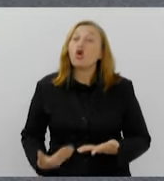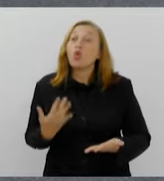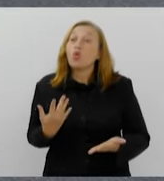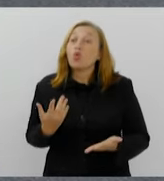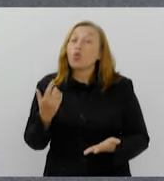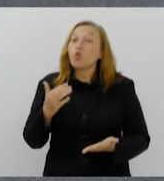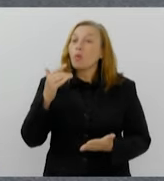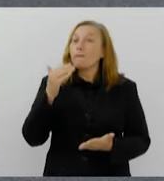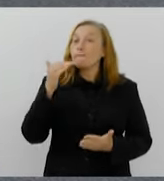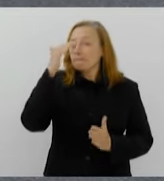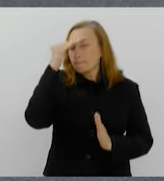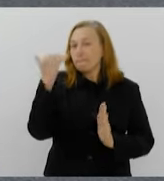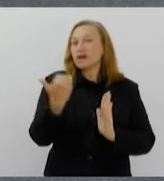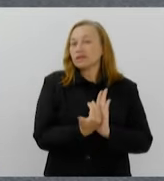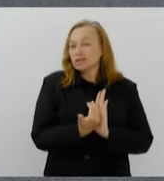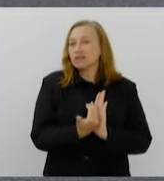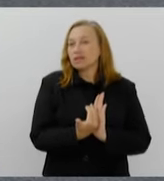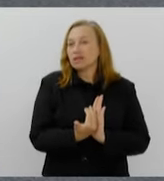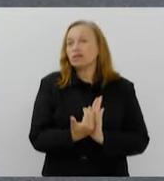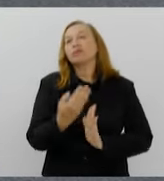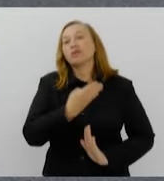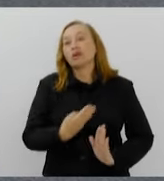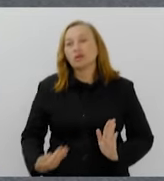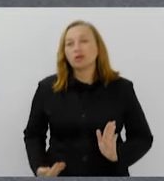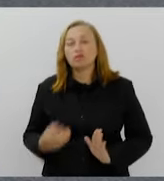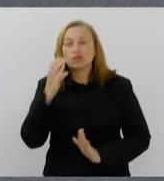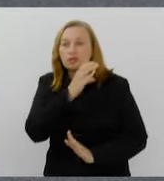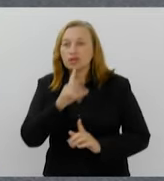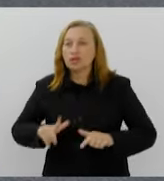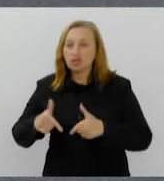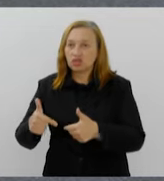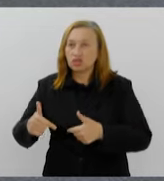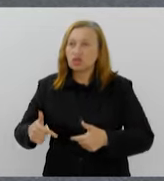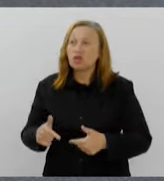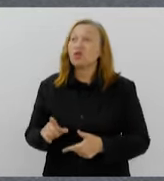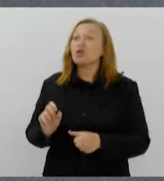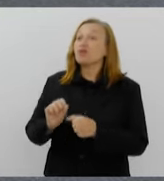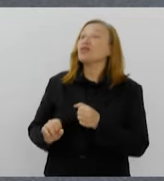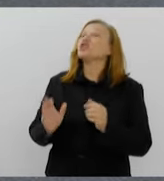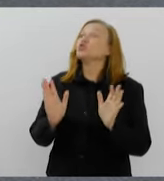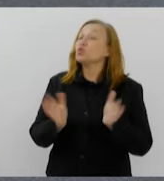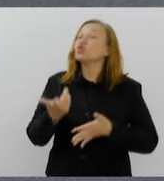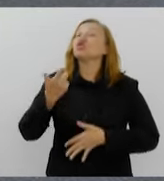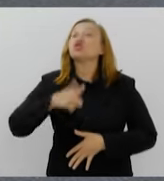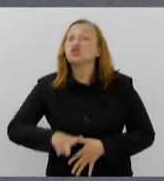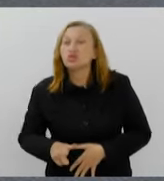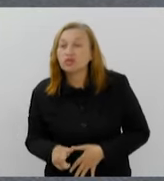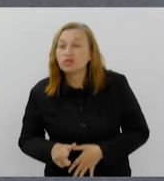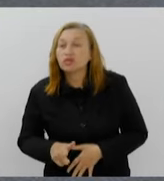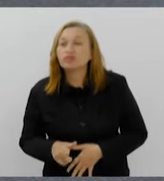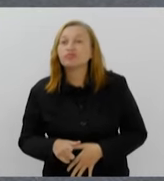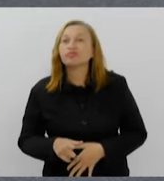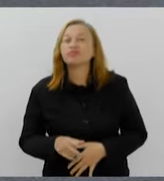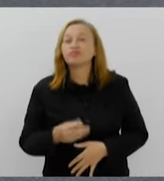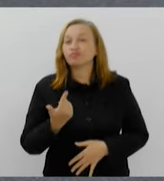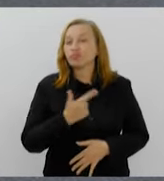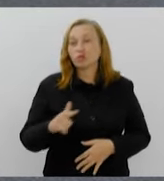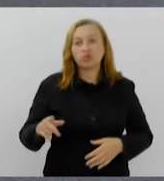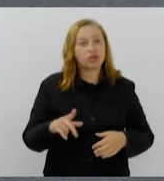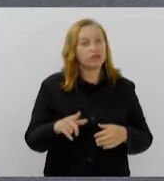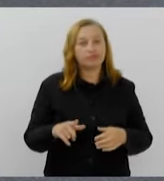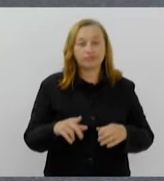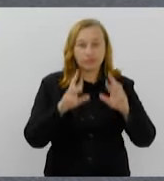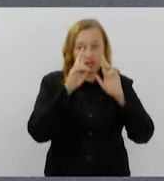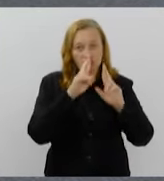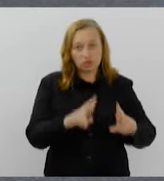governabilidade para que o Cláudio Castro tomasse as suas decisões e o que ele faz hoje novamente é um desrespeito não só